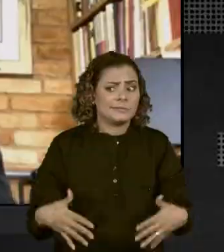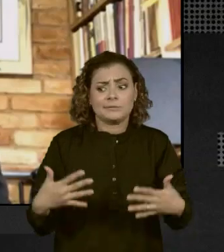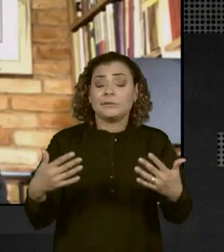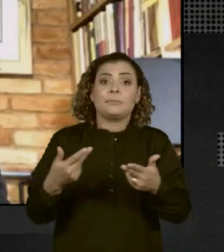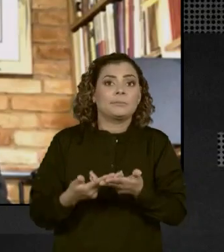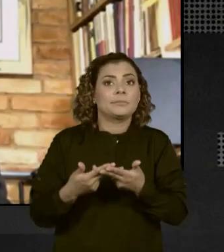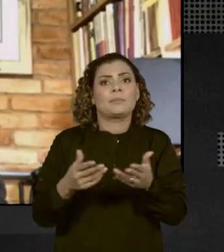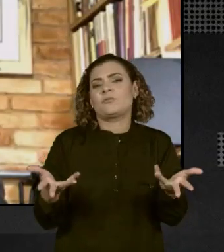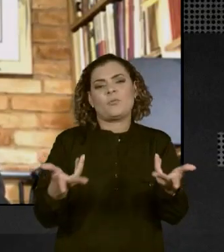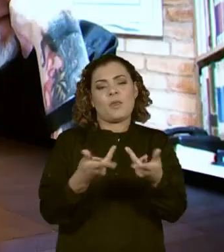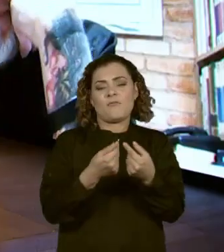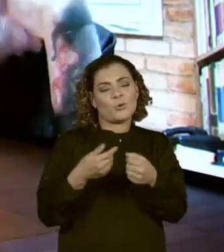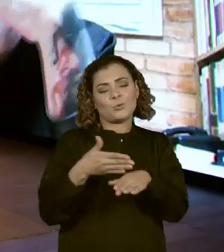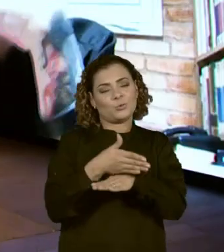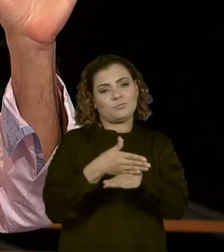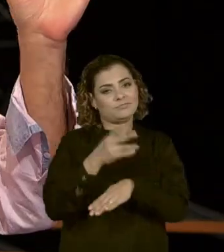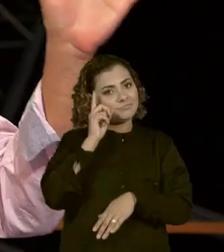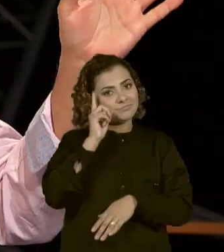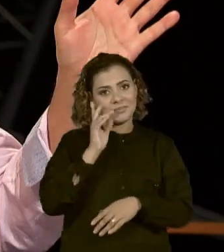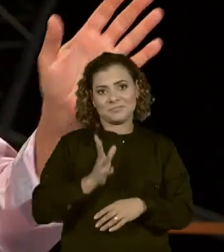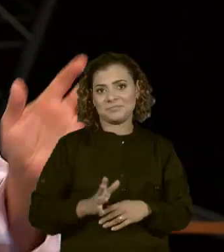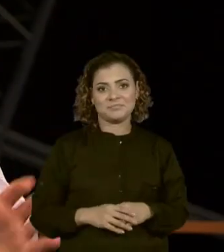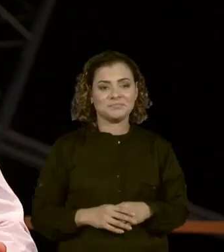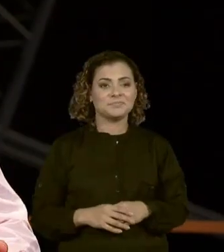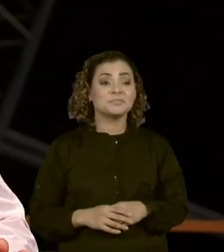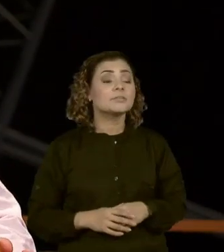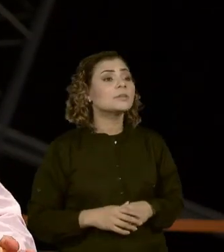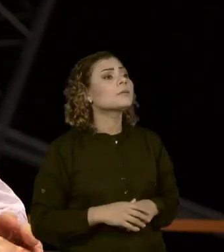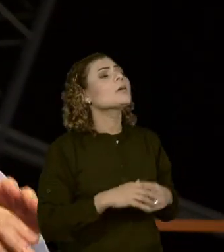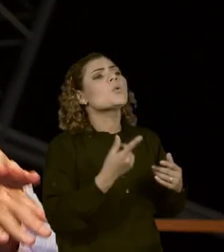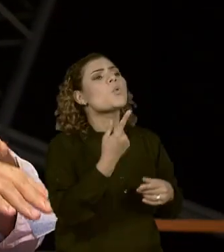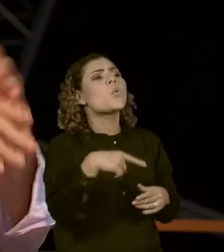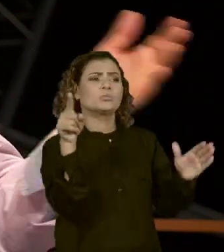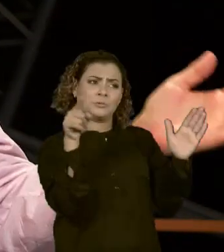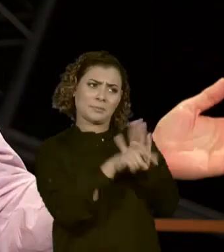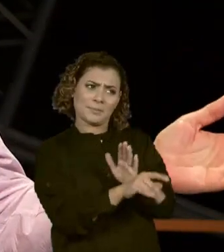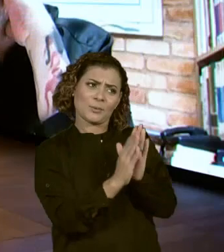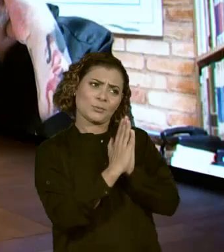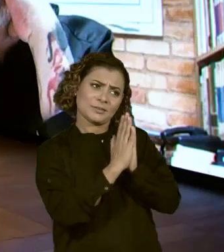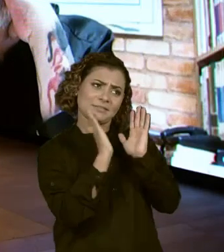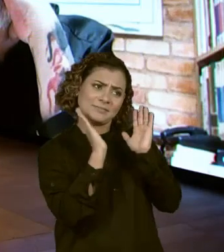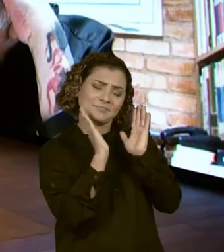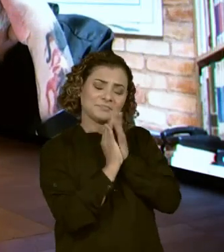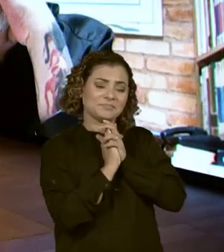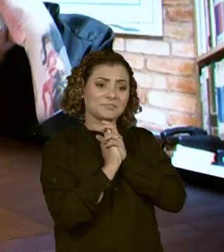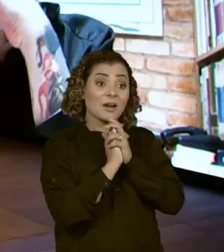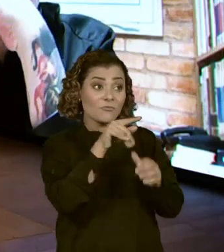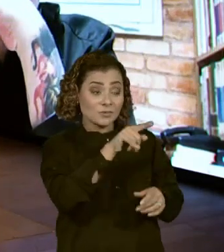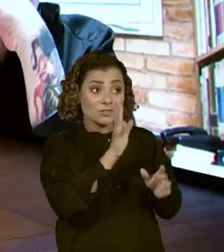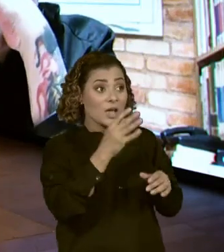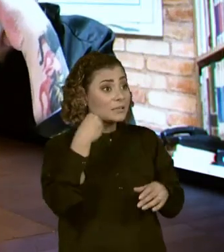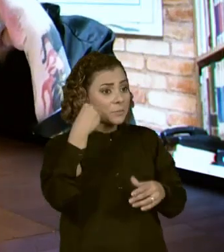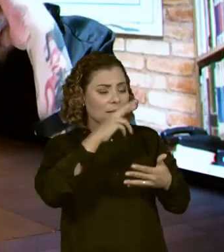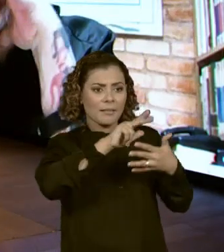E eu tinha um Fusquinha, ele vivia quebrado, então foi bem...